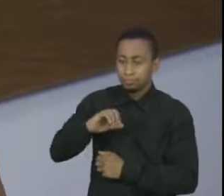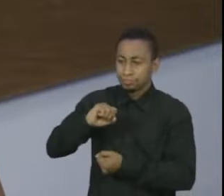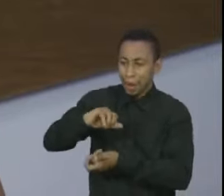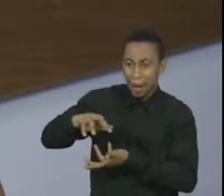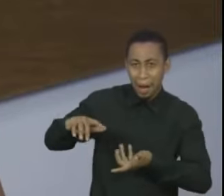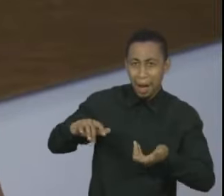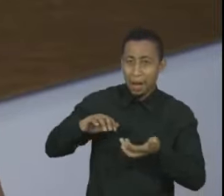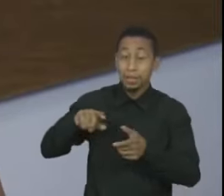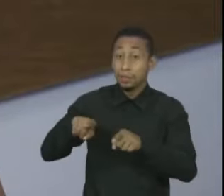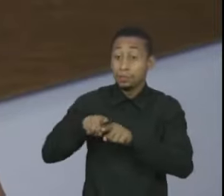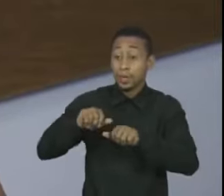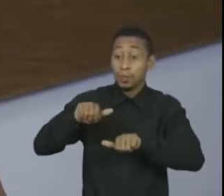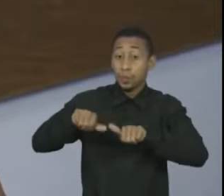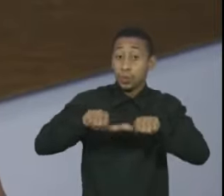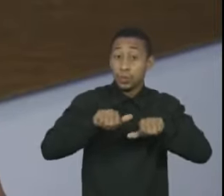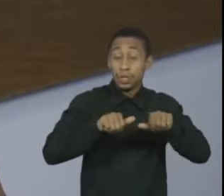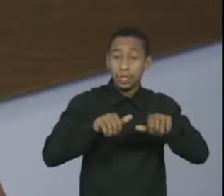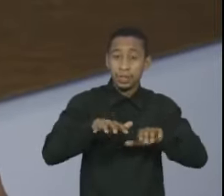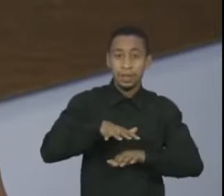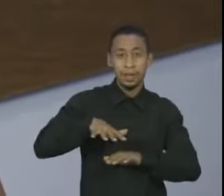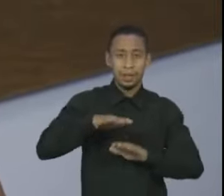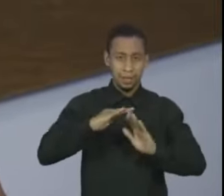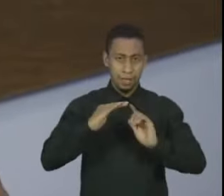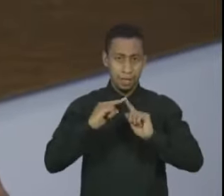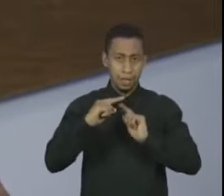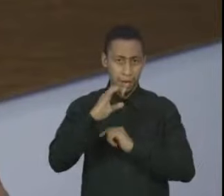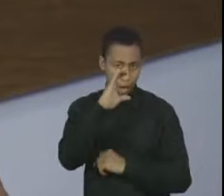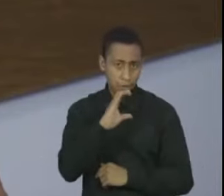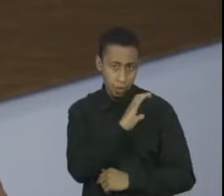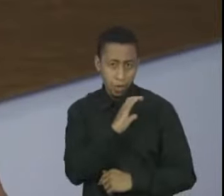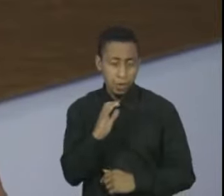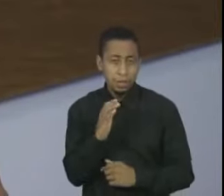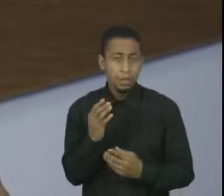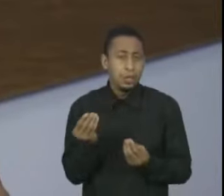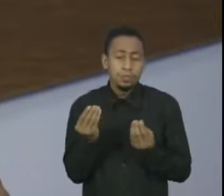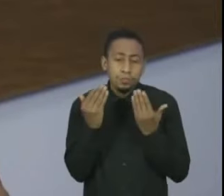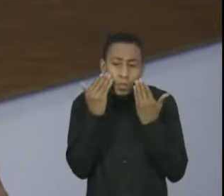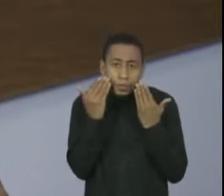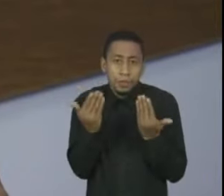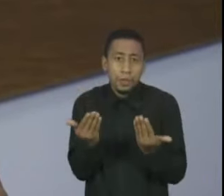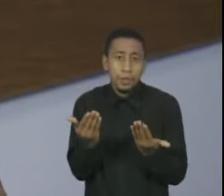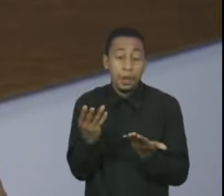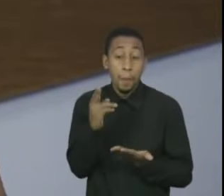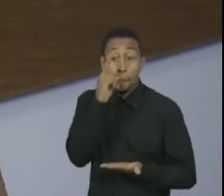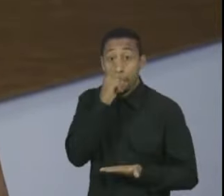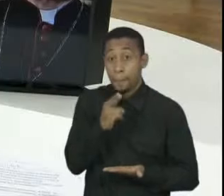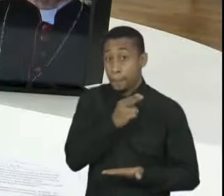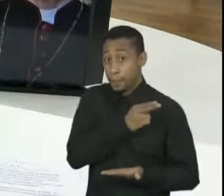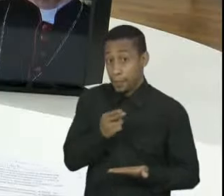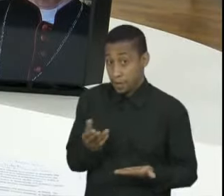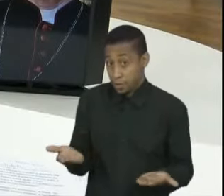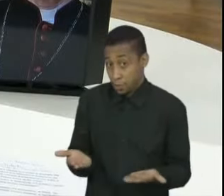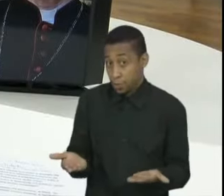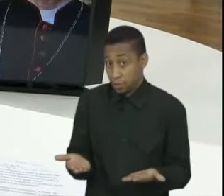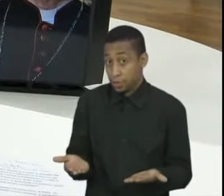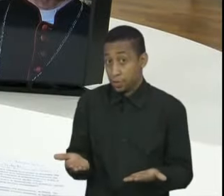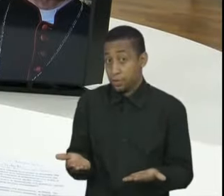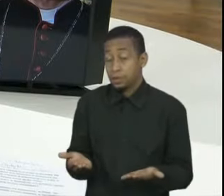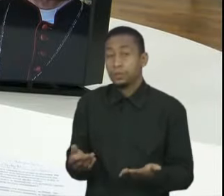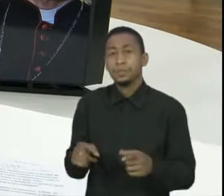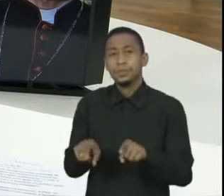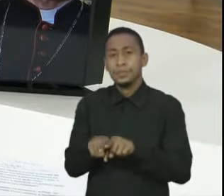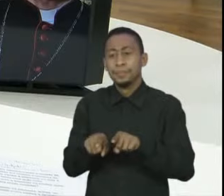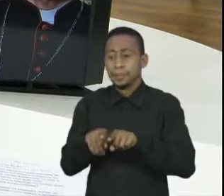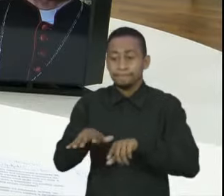Como que o senhor vê a imagem a figura e a imagem pública do padre nos dias de hoje e